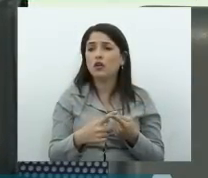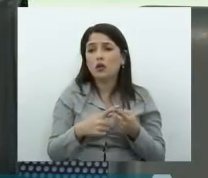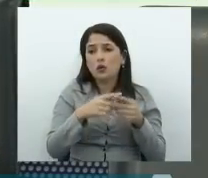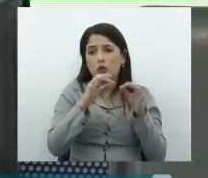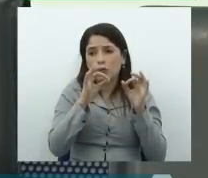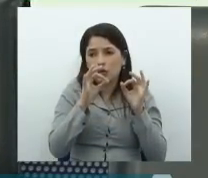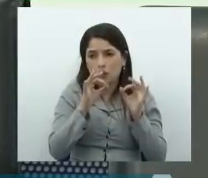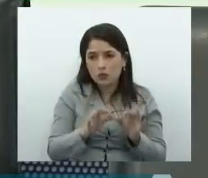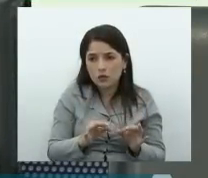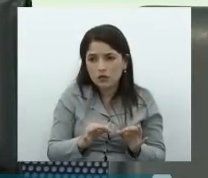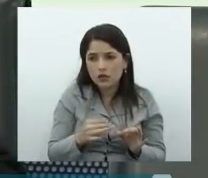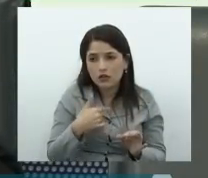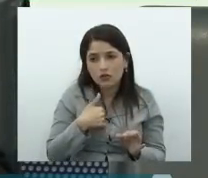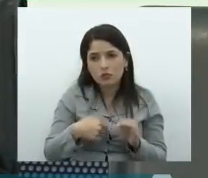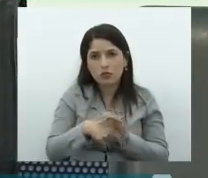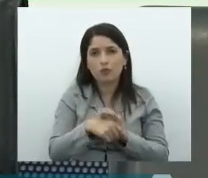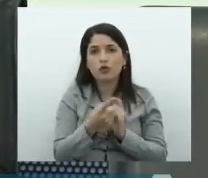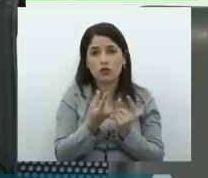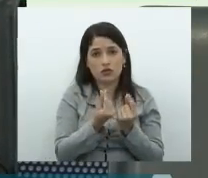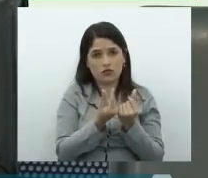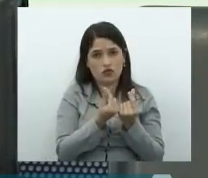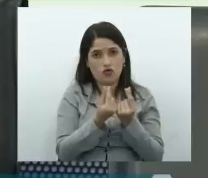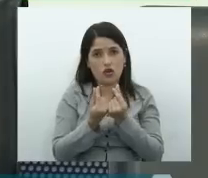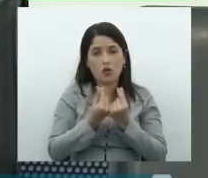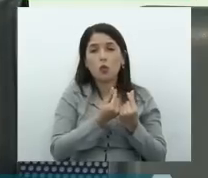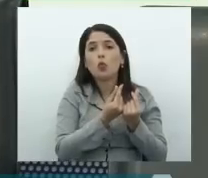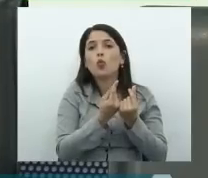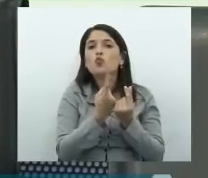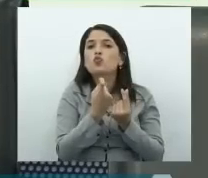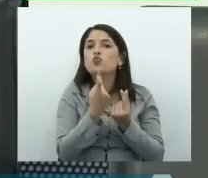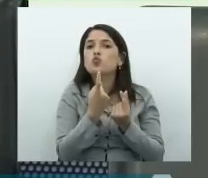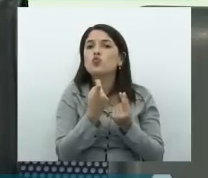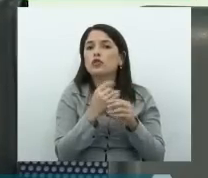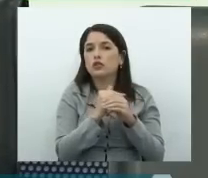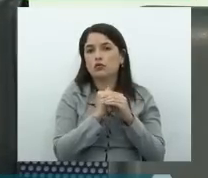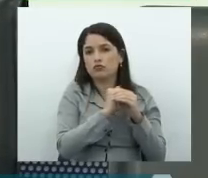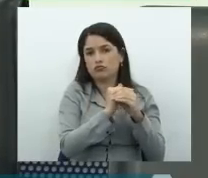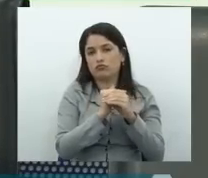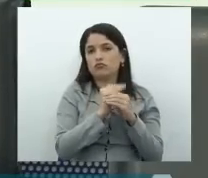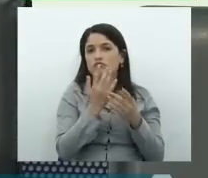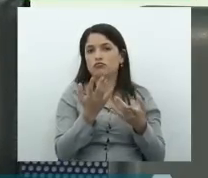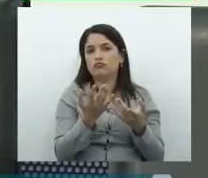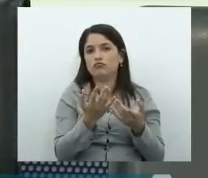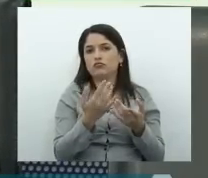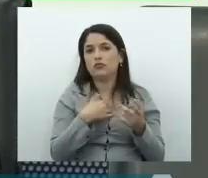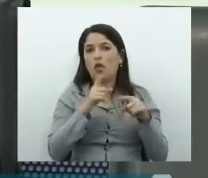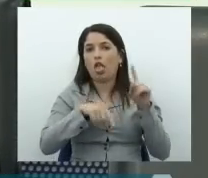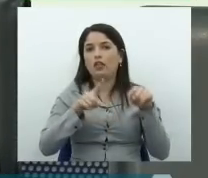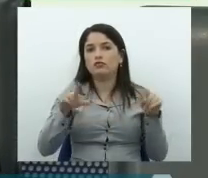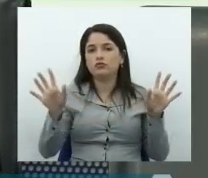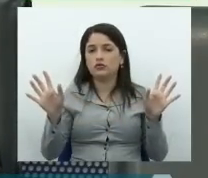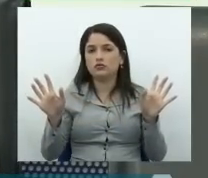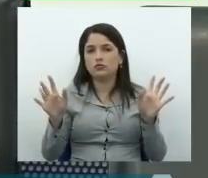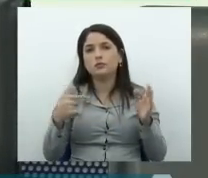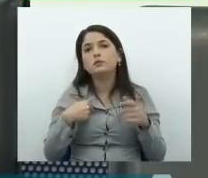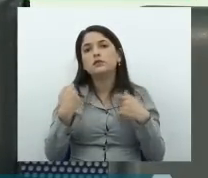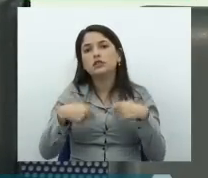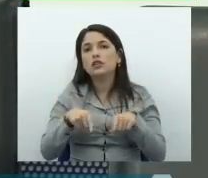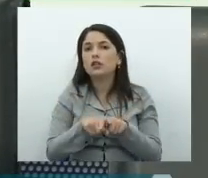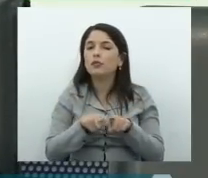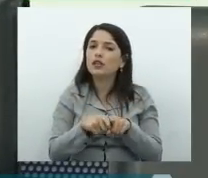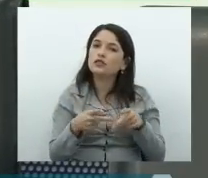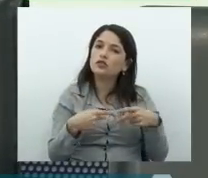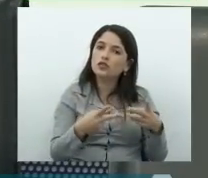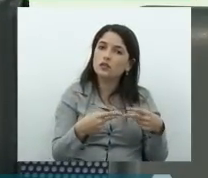e a tarifa única, de maneira que a pessoa desce e tome um outro transporte. A gente tem que ter VLTs, os veículos leves